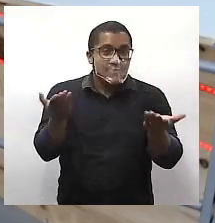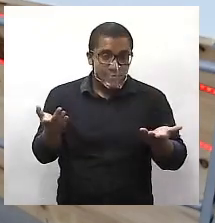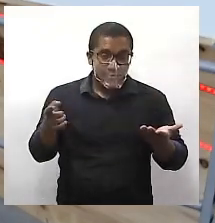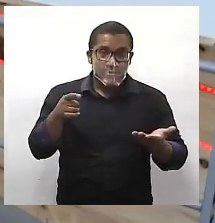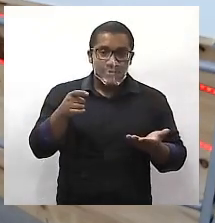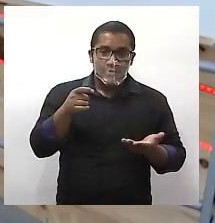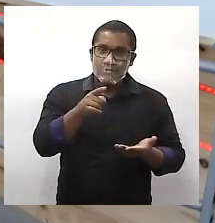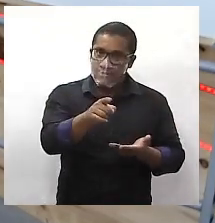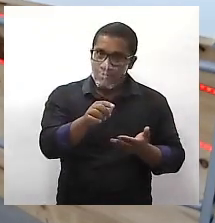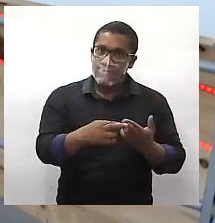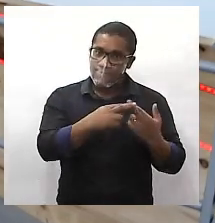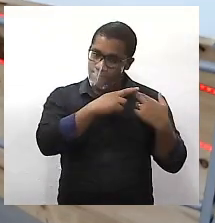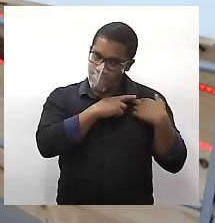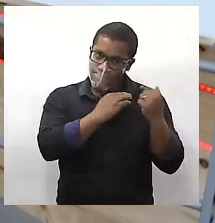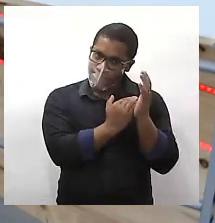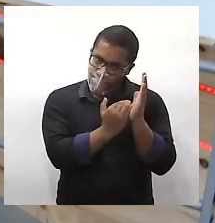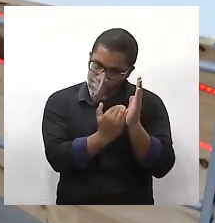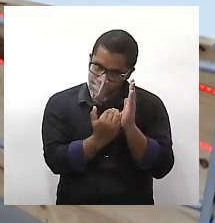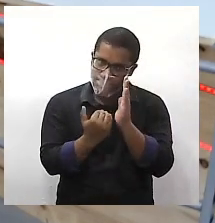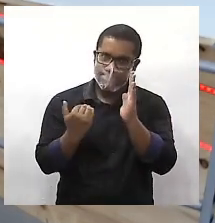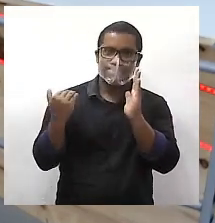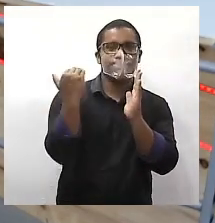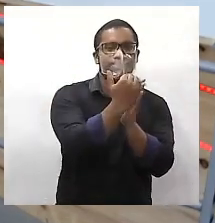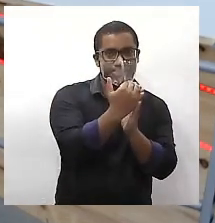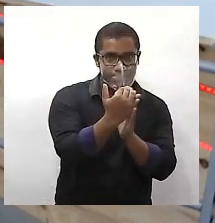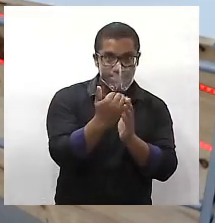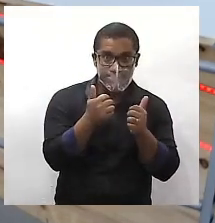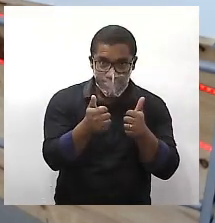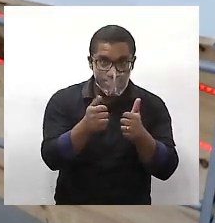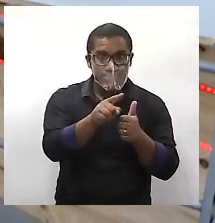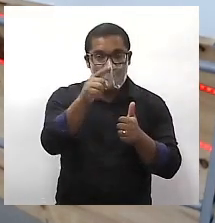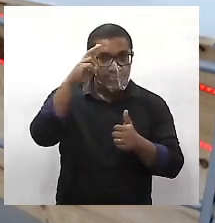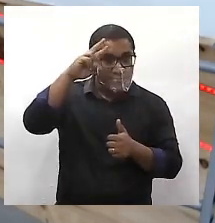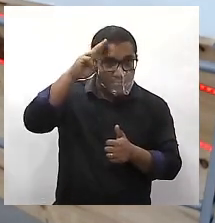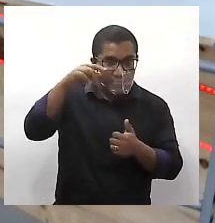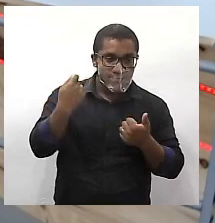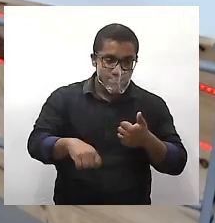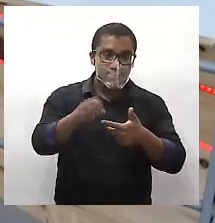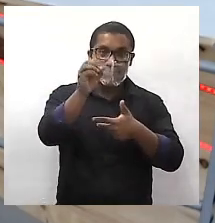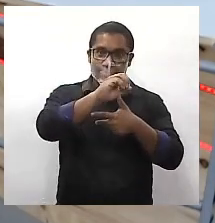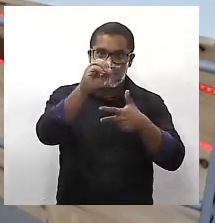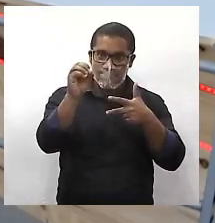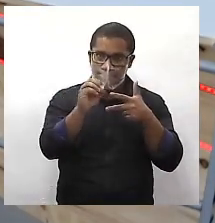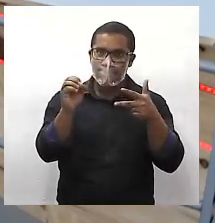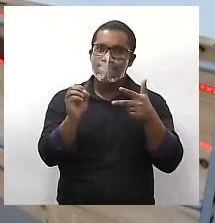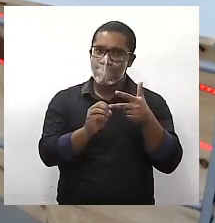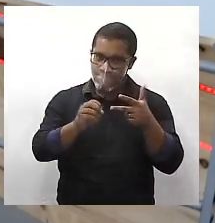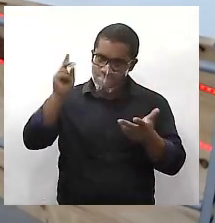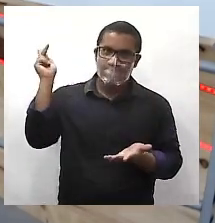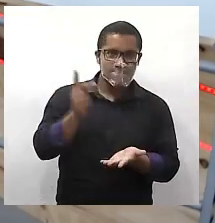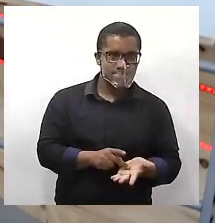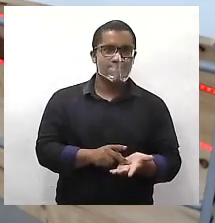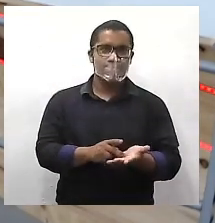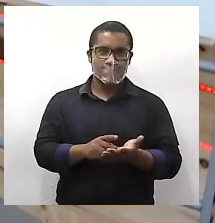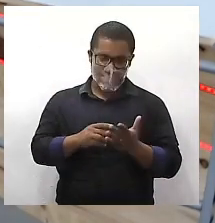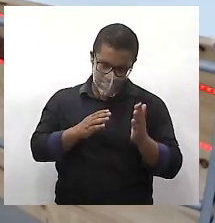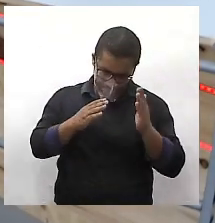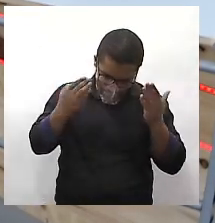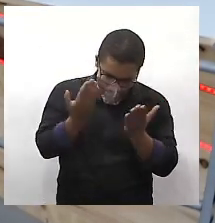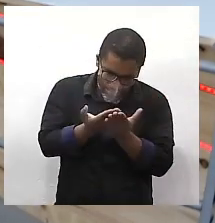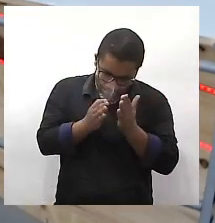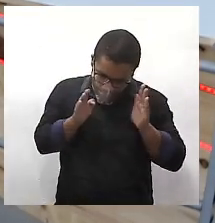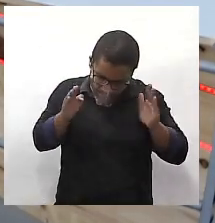do terceiro anista aumentam muito, tá? Lembrem que vocês vão ter que fazer um Enem valendo no final do ano e vocês vão